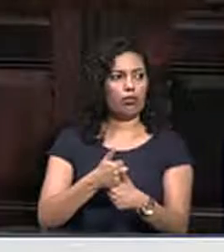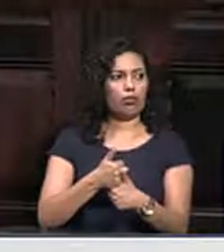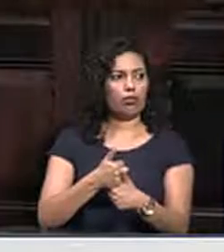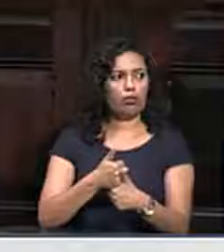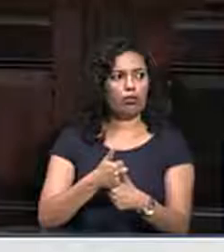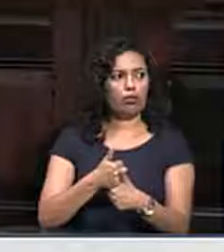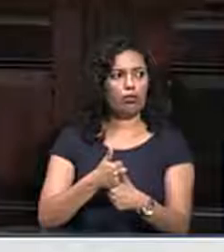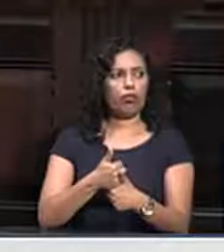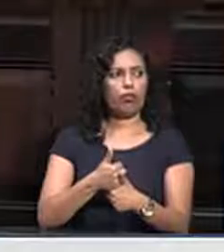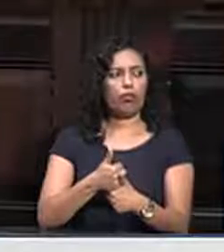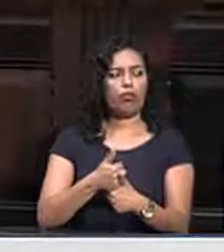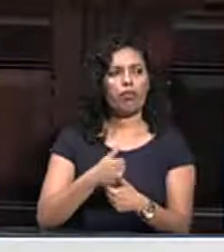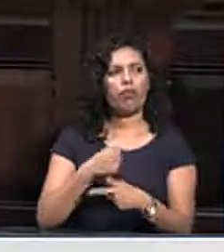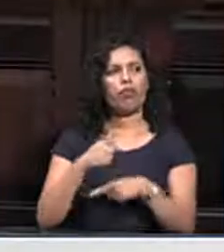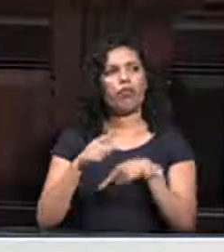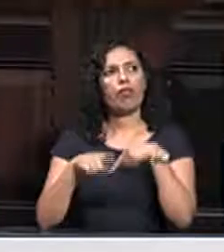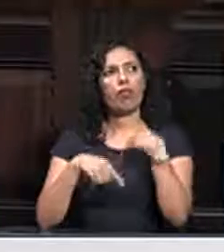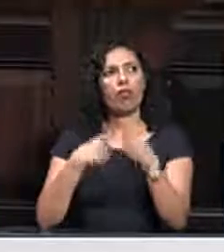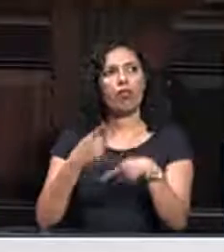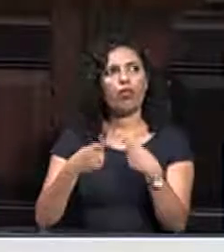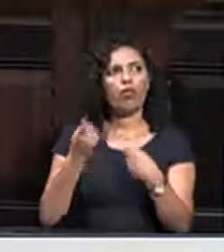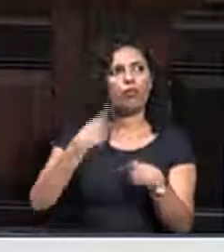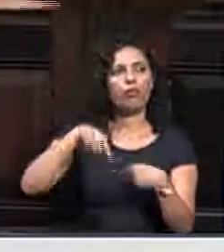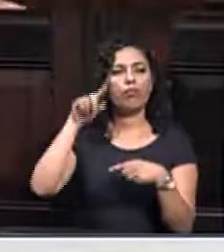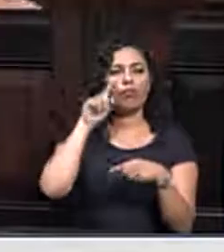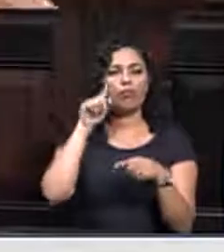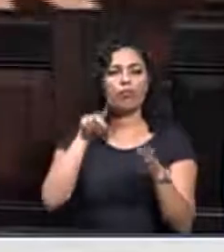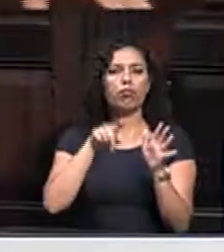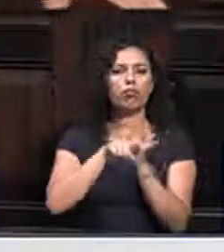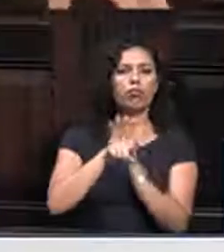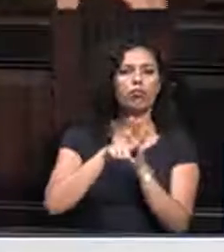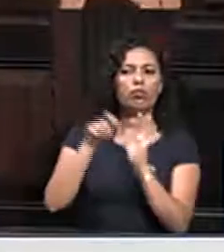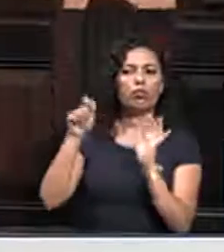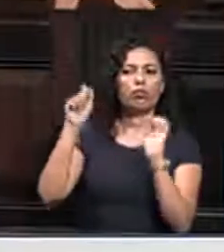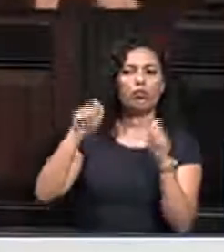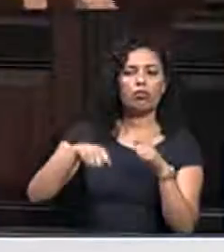realmente final a respeito desta matéria. Muito obrigado, senhor presidente.